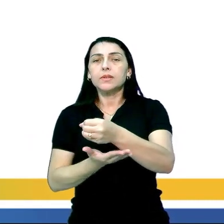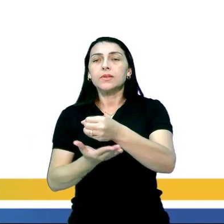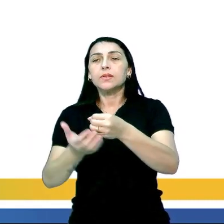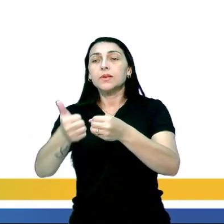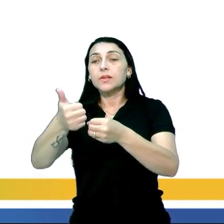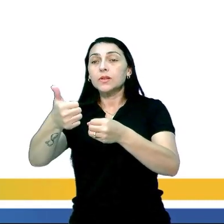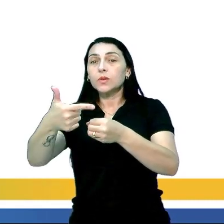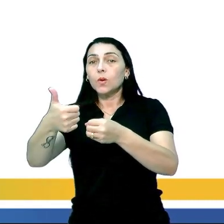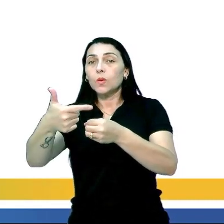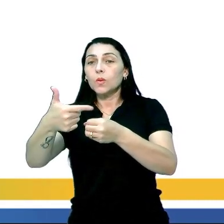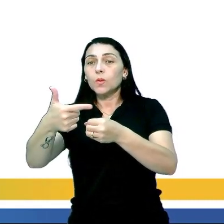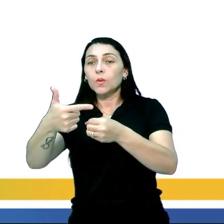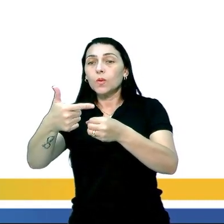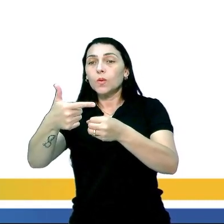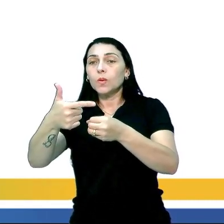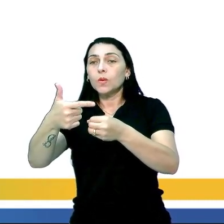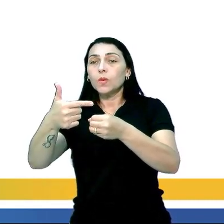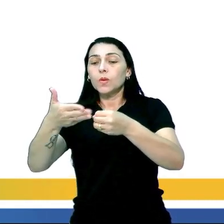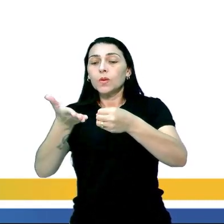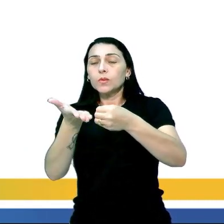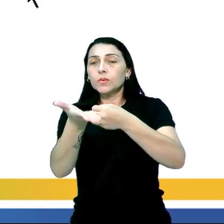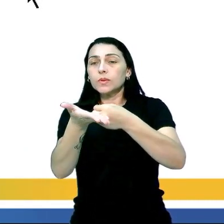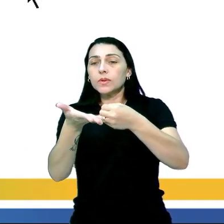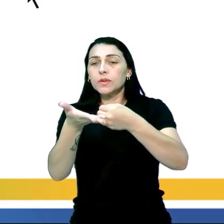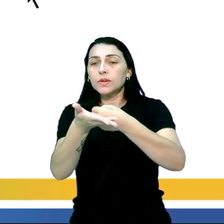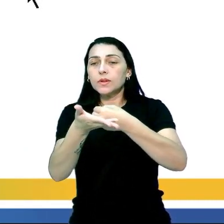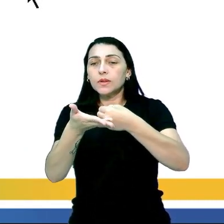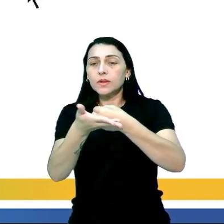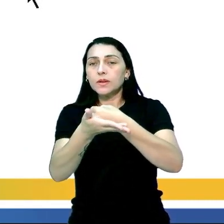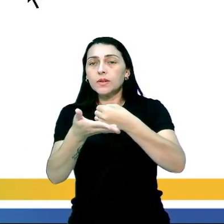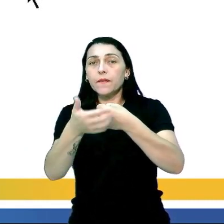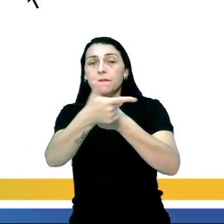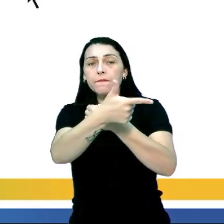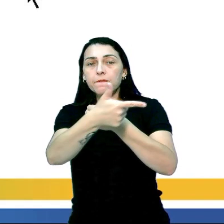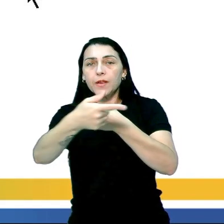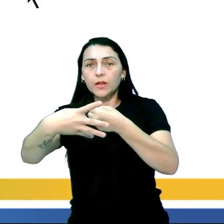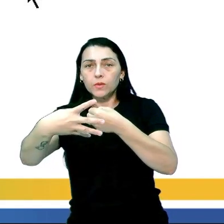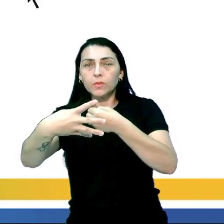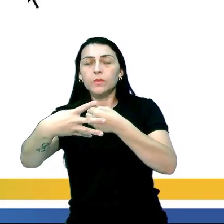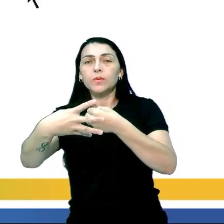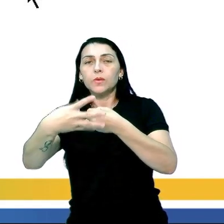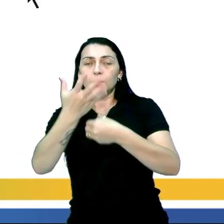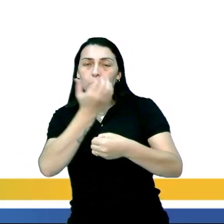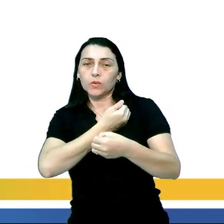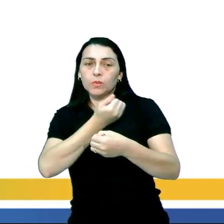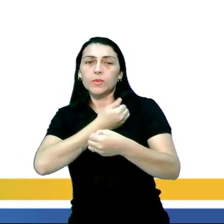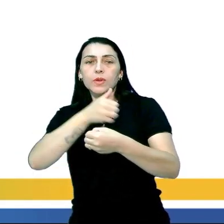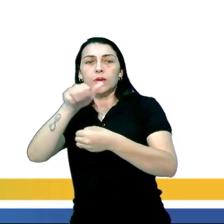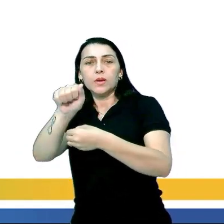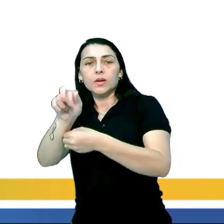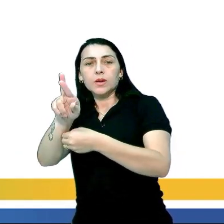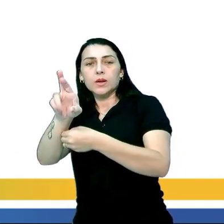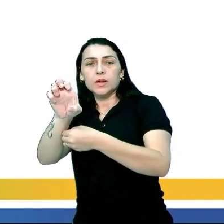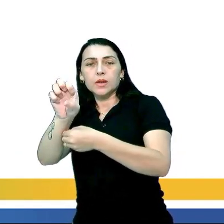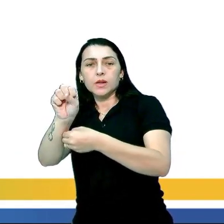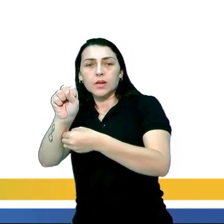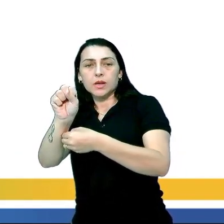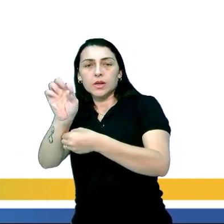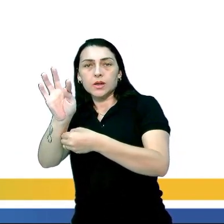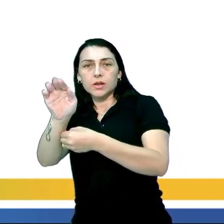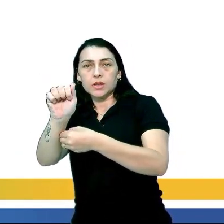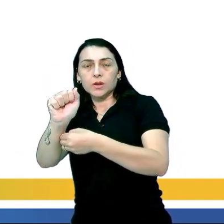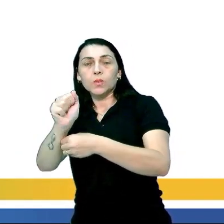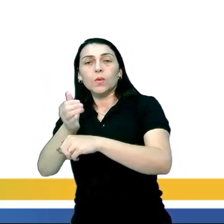e 12 aqui no centro. Então, é 24 o número de arestas do